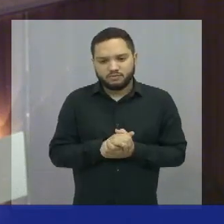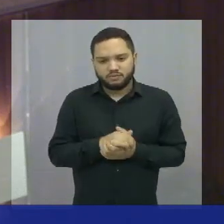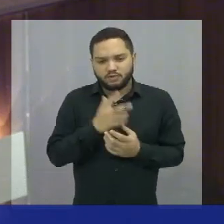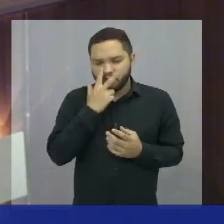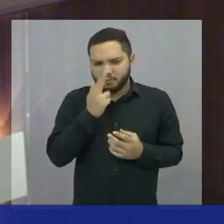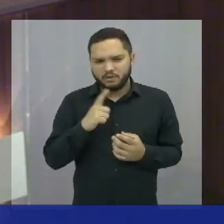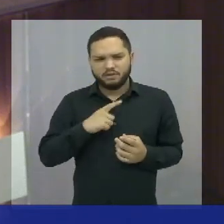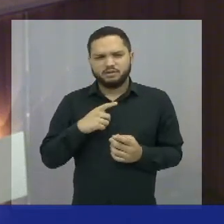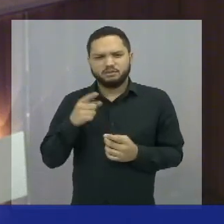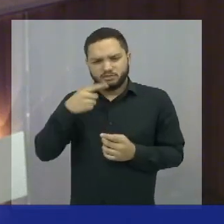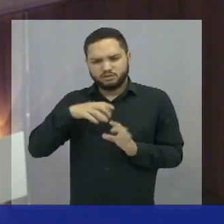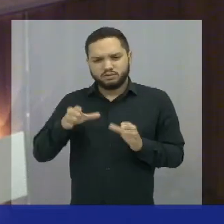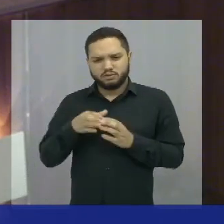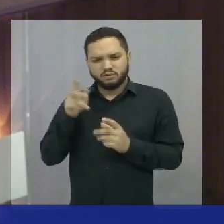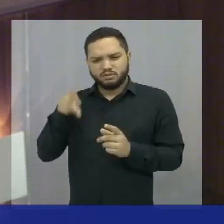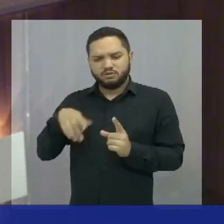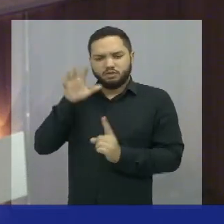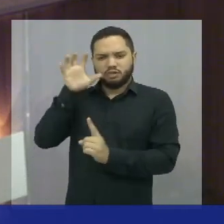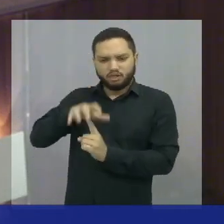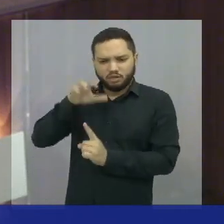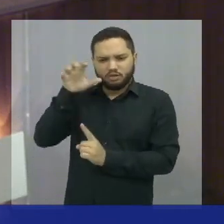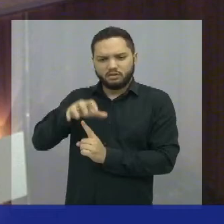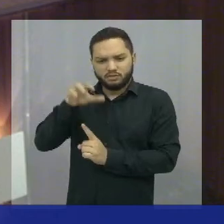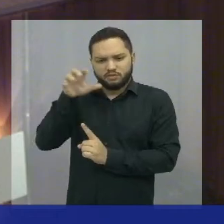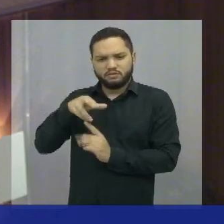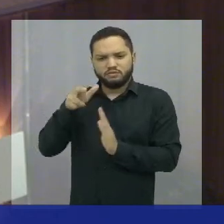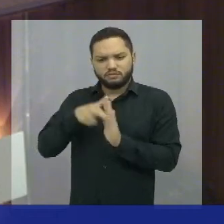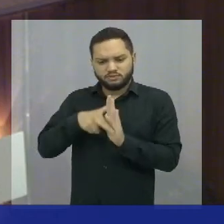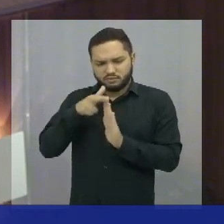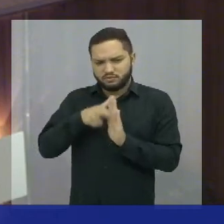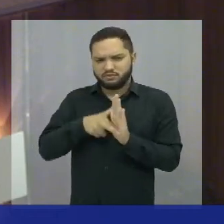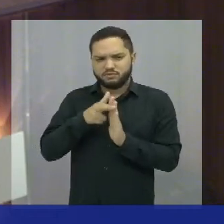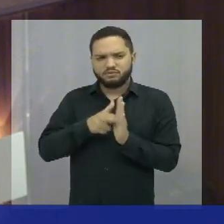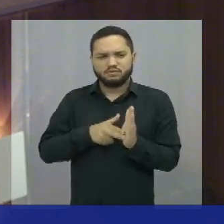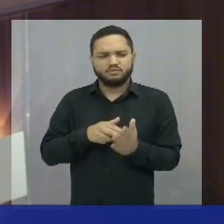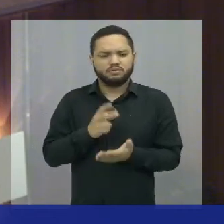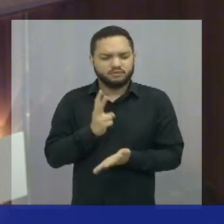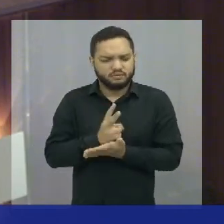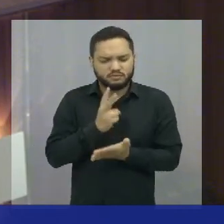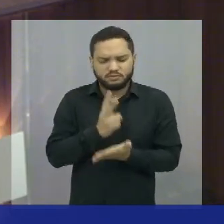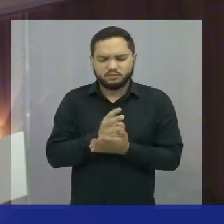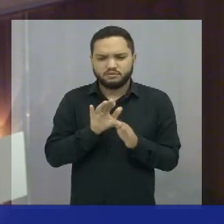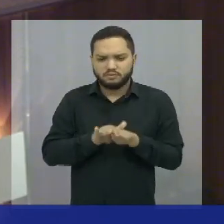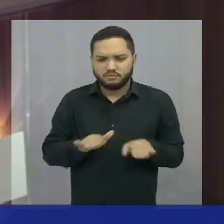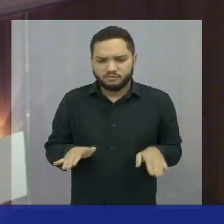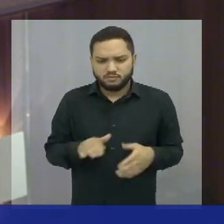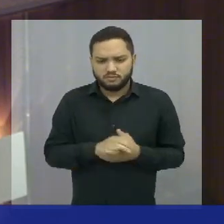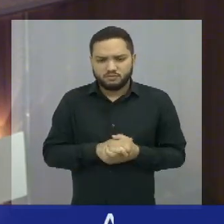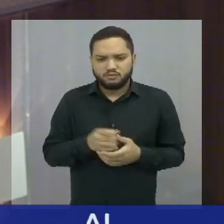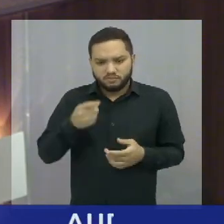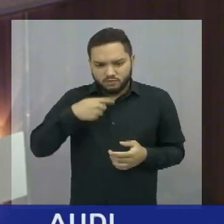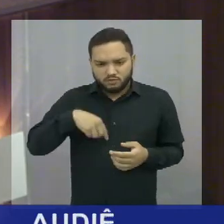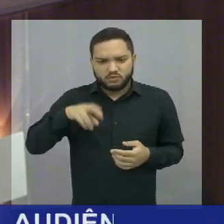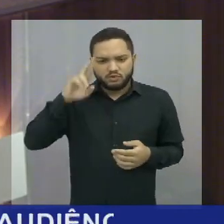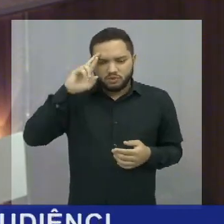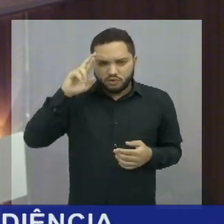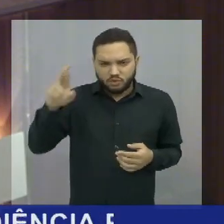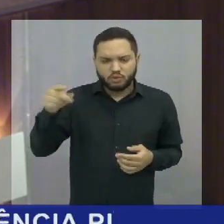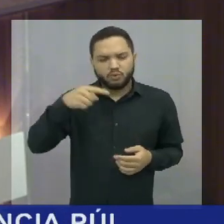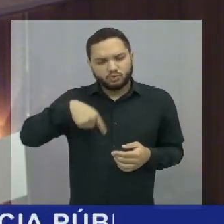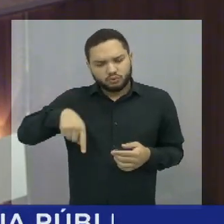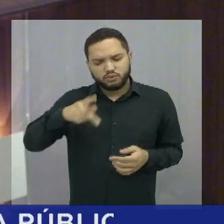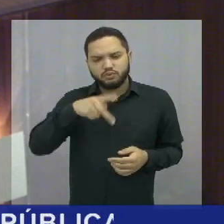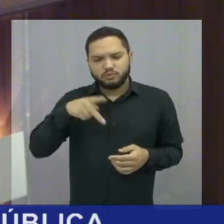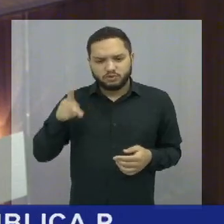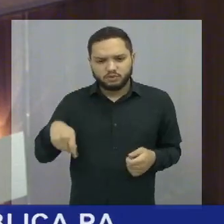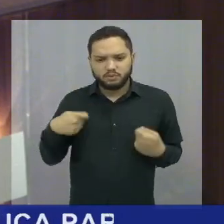assediado por normas permanentemente. Nós, diretores, nós, educadores, temos que estar